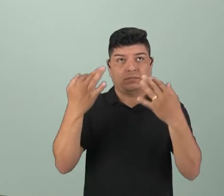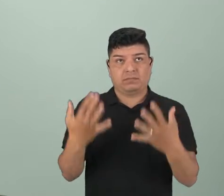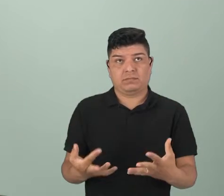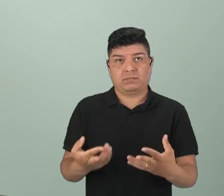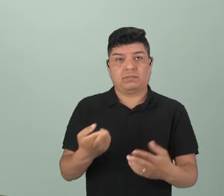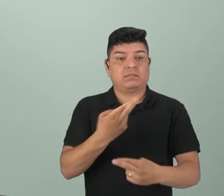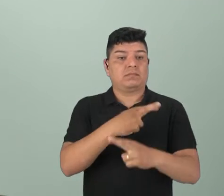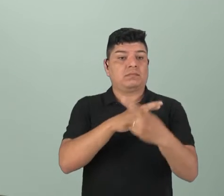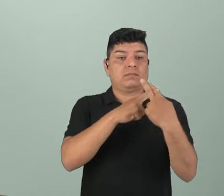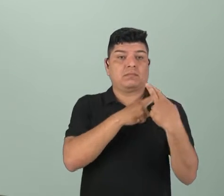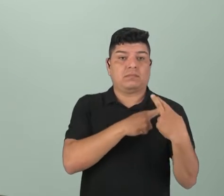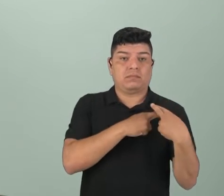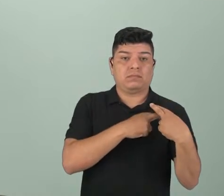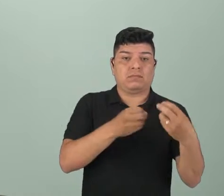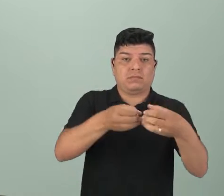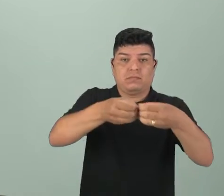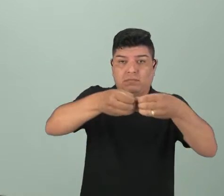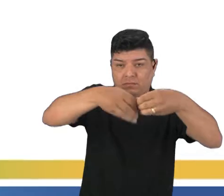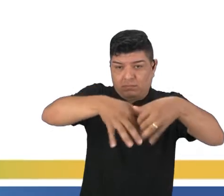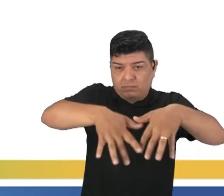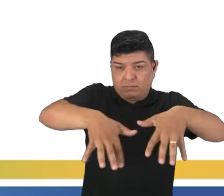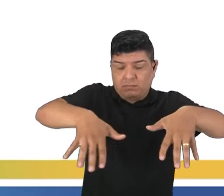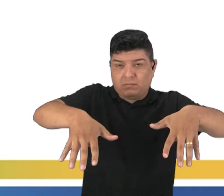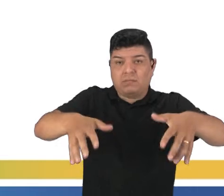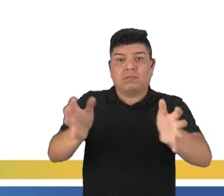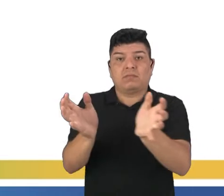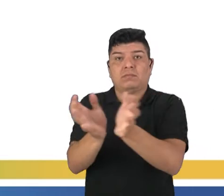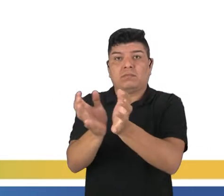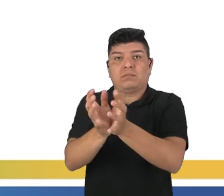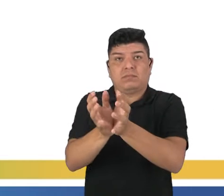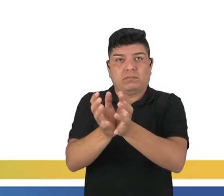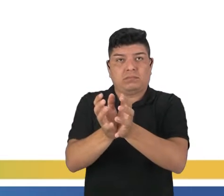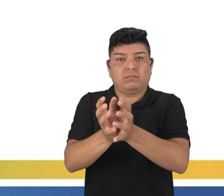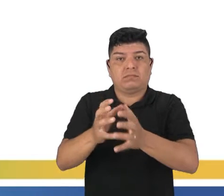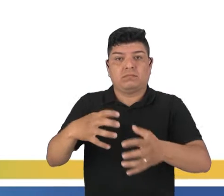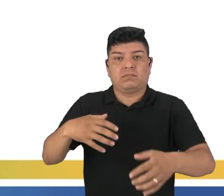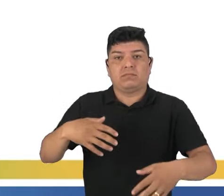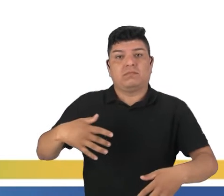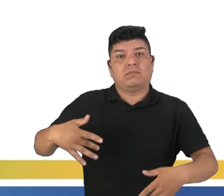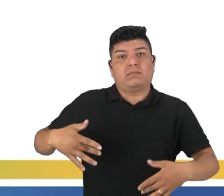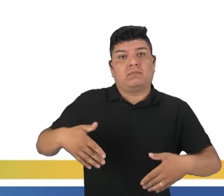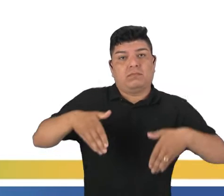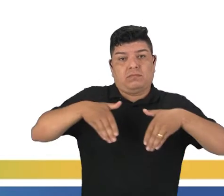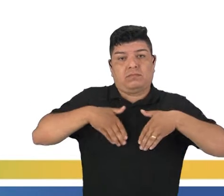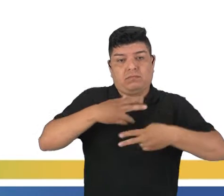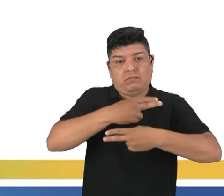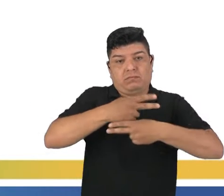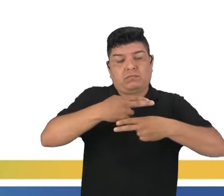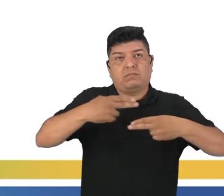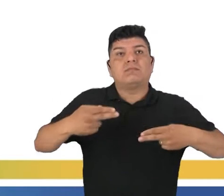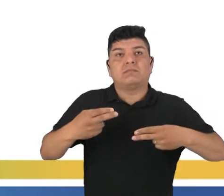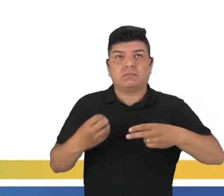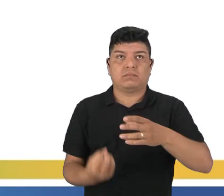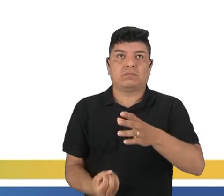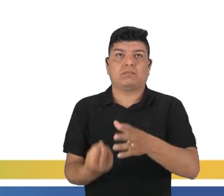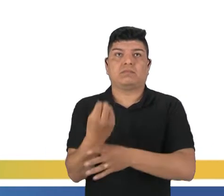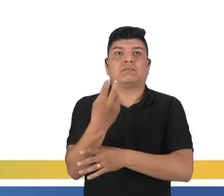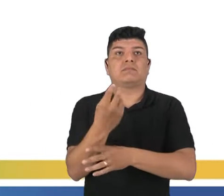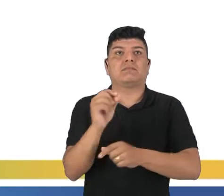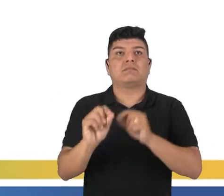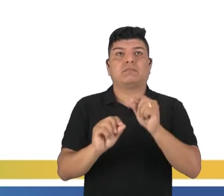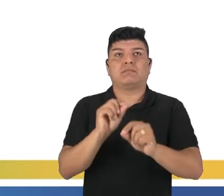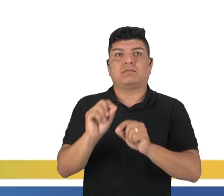responsável, é um conjunto de órgãos que são responsáveis por produzir substâncias que são chamadas de